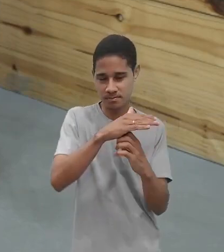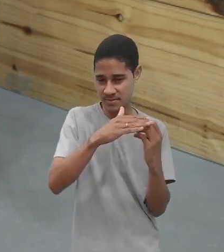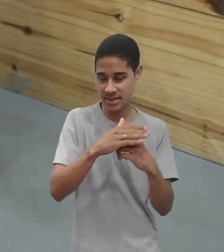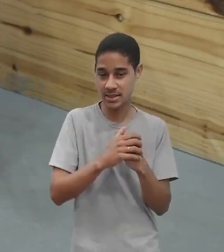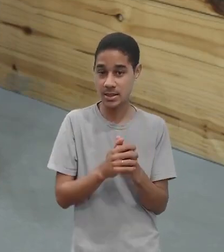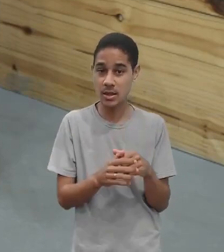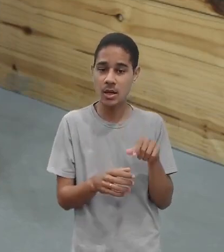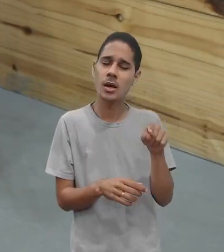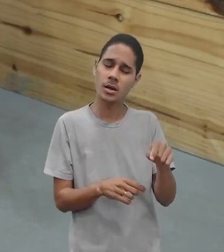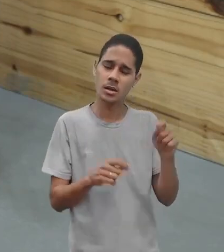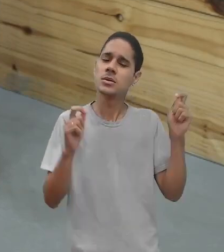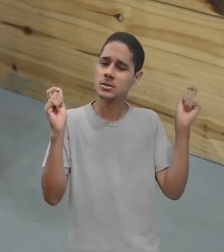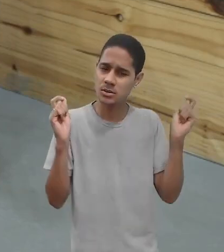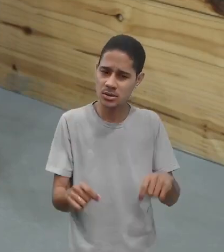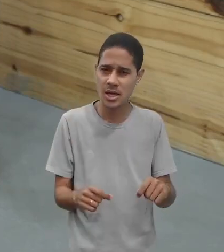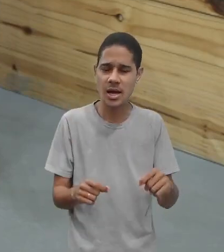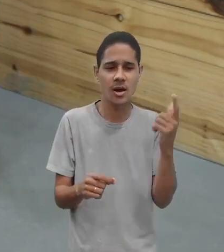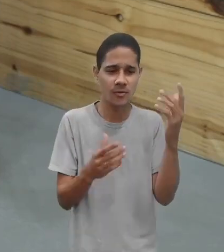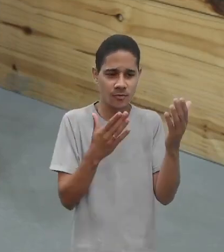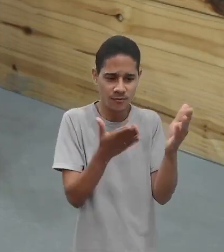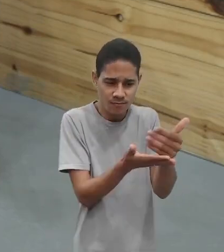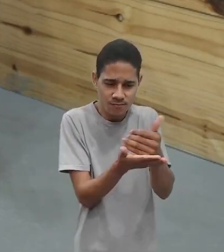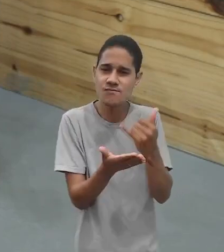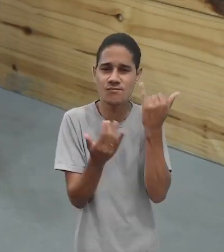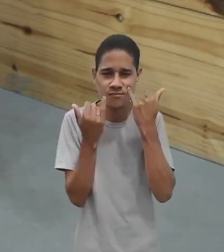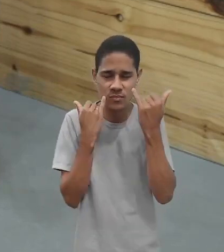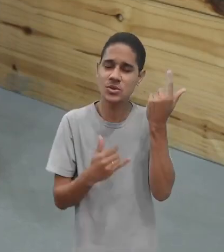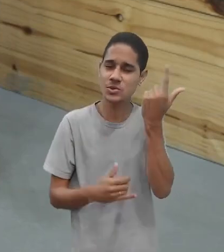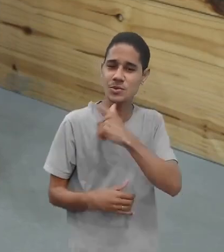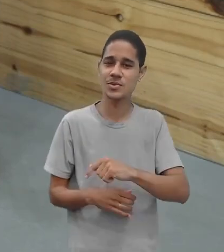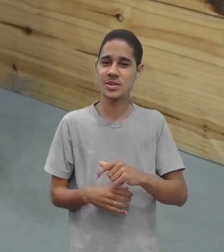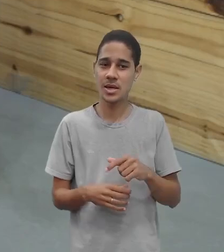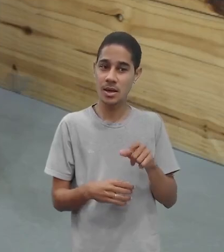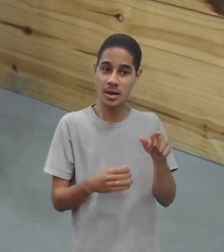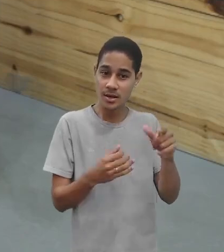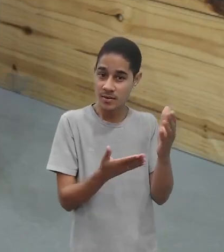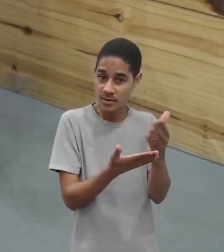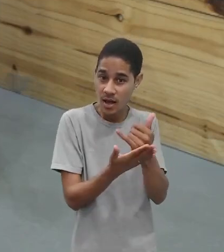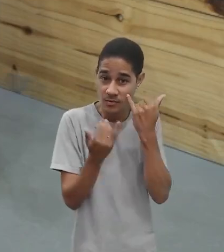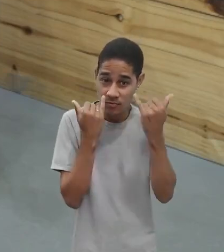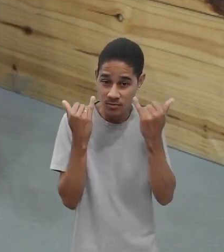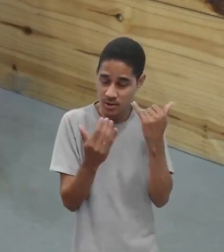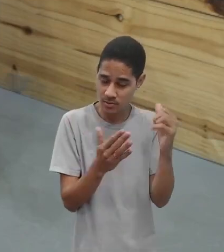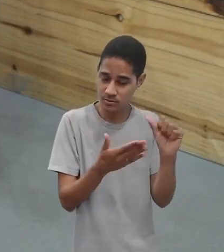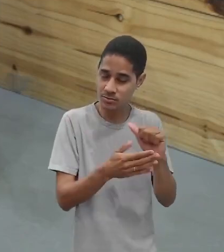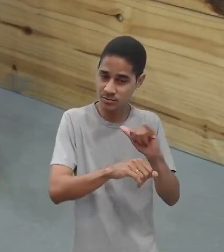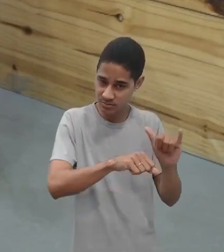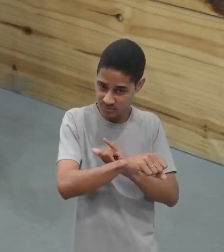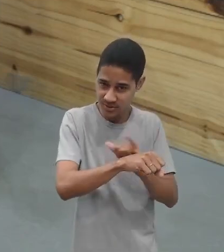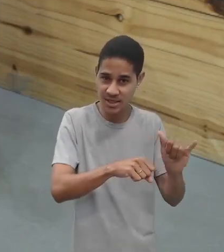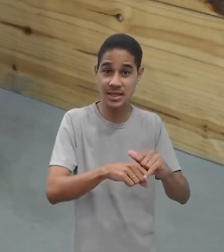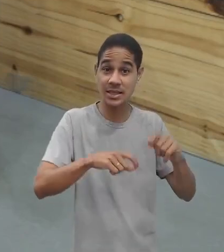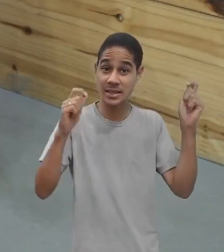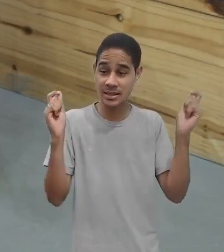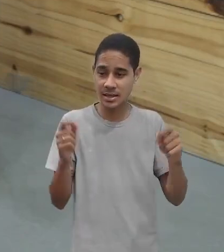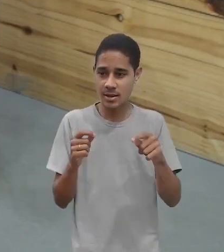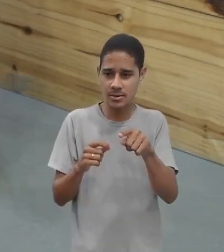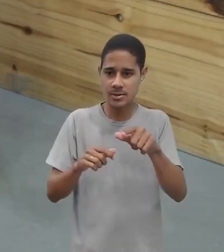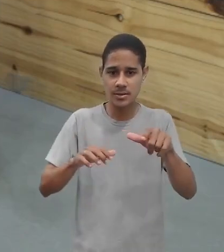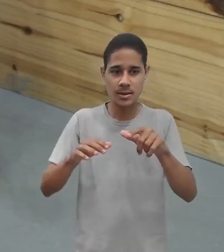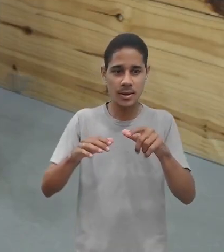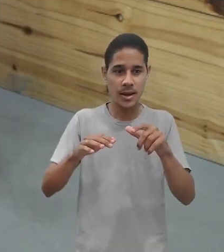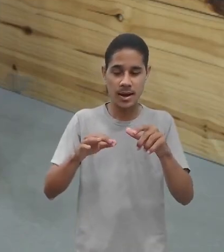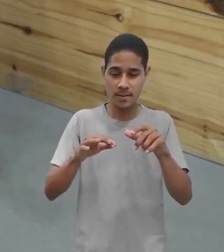condições de dar esses dados. Não é? E são dados estratégicos, mas que afetam a operação. A